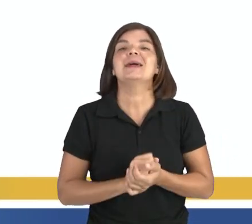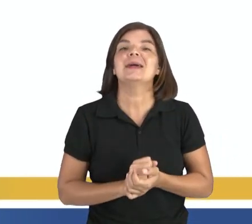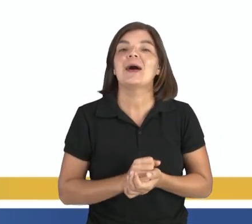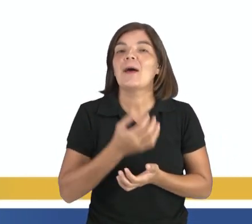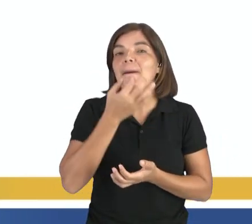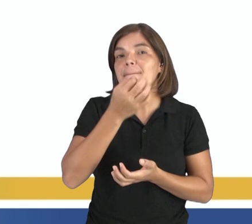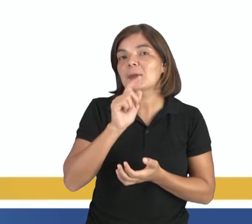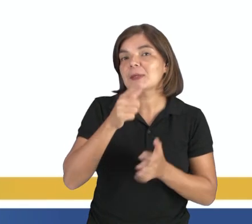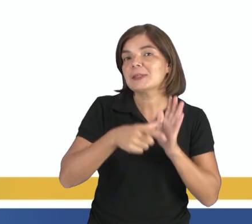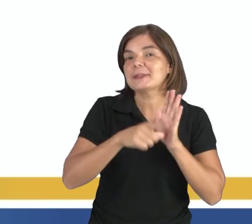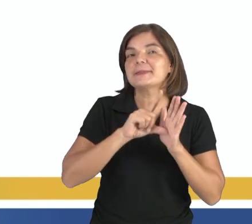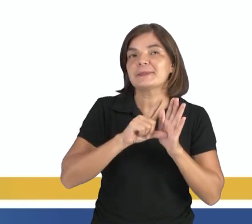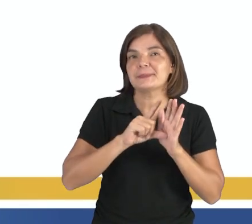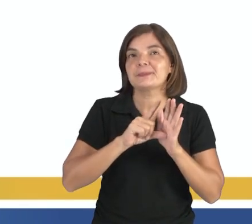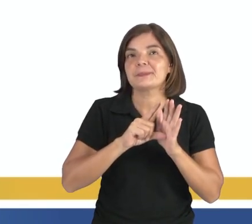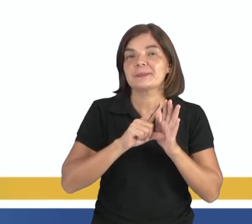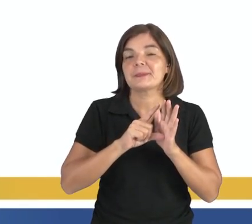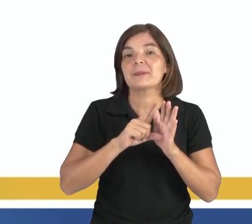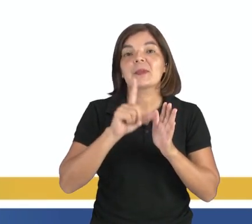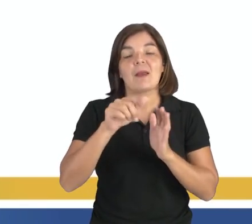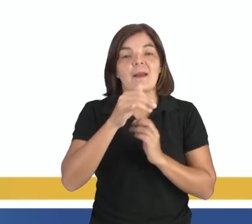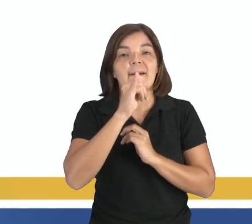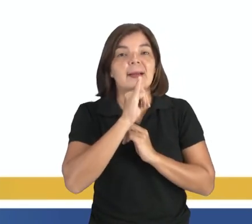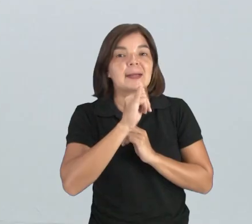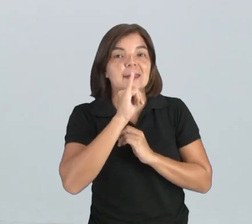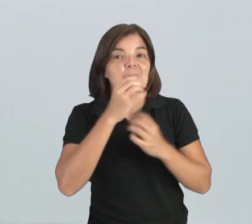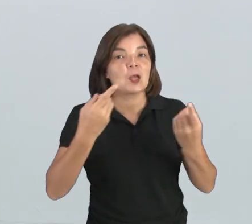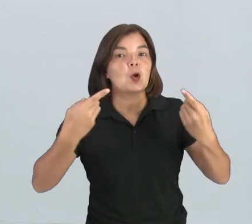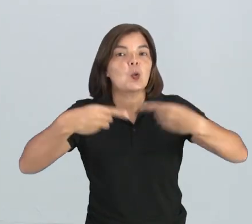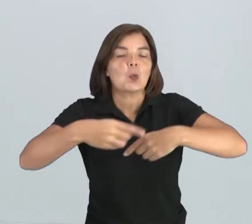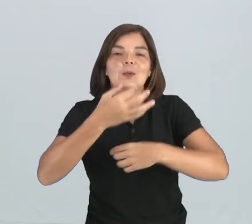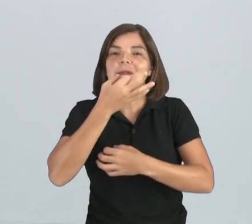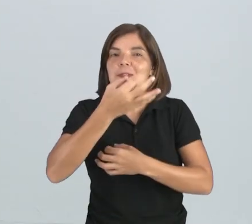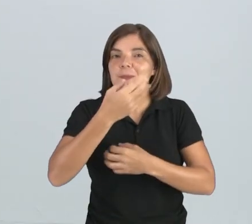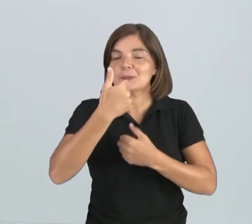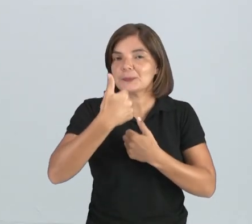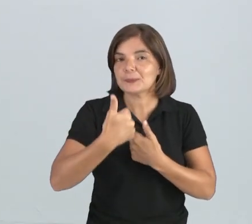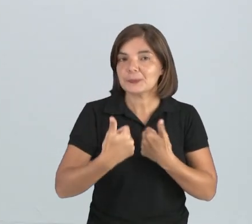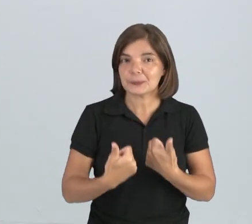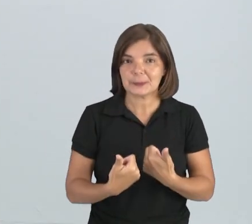a opinião anterior. Isso aí é um exemplo de contra-argumentação, tá